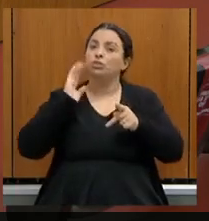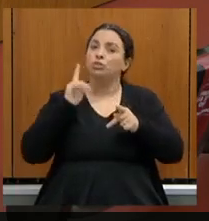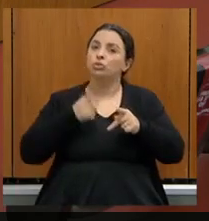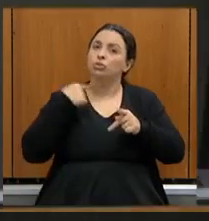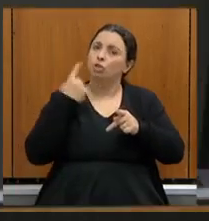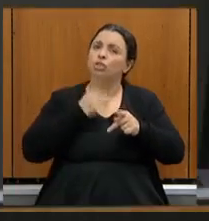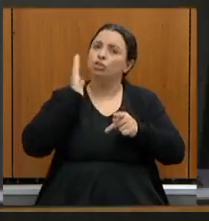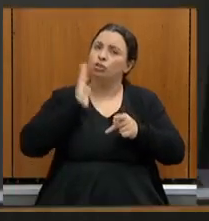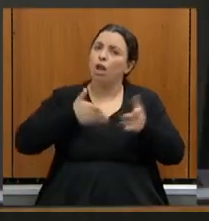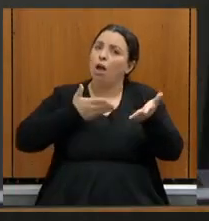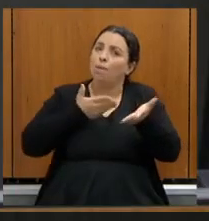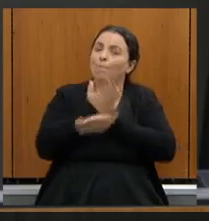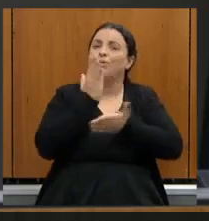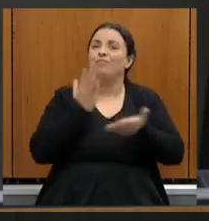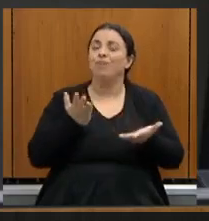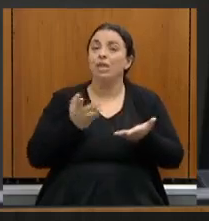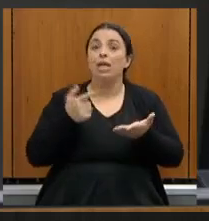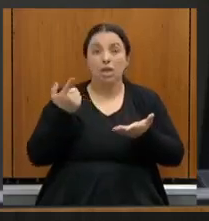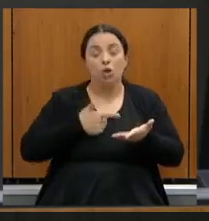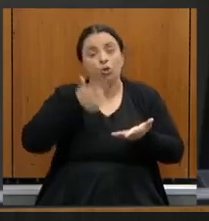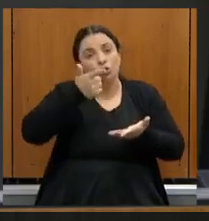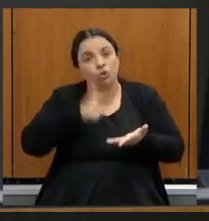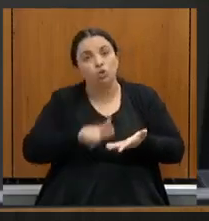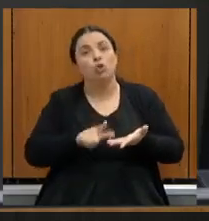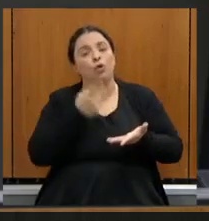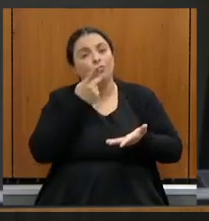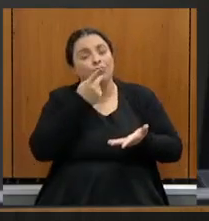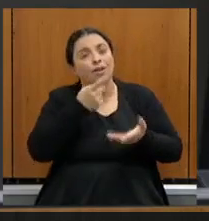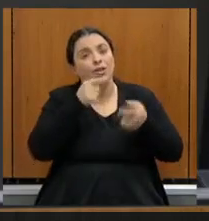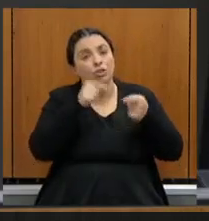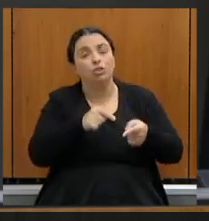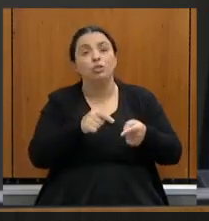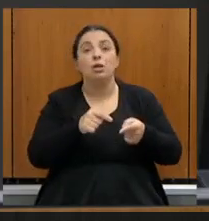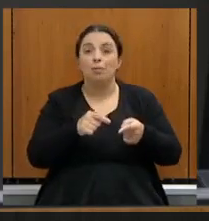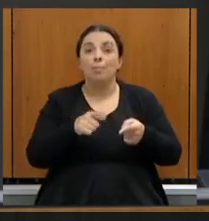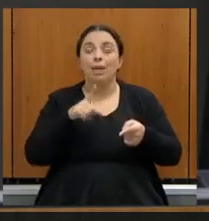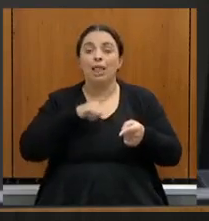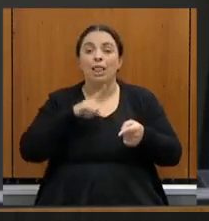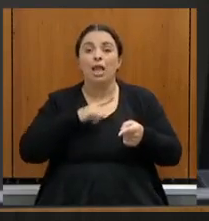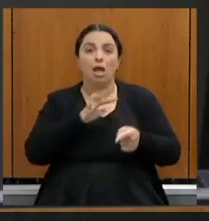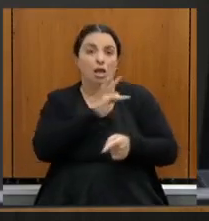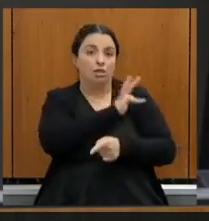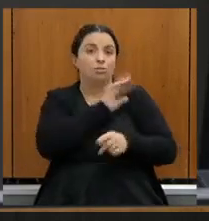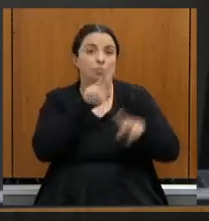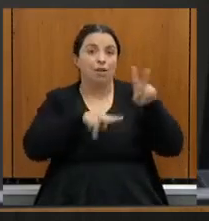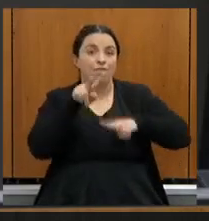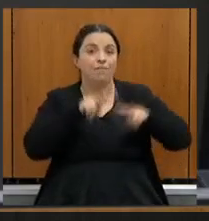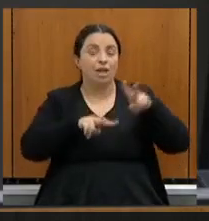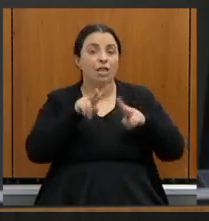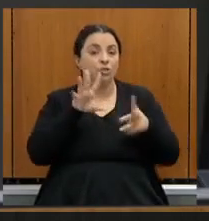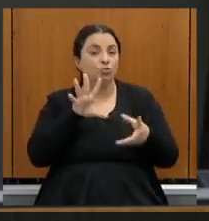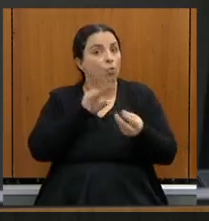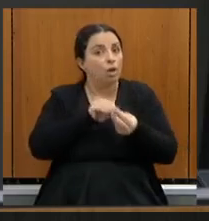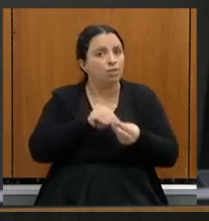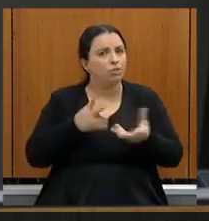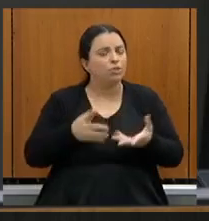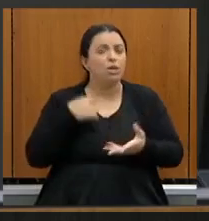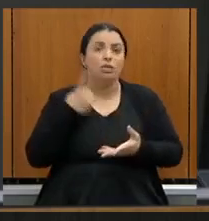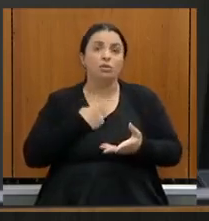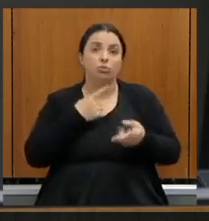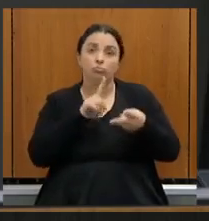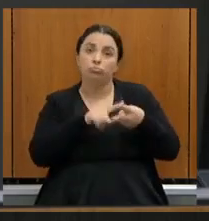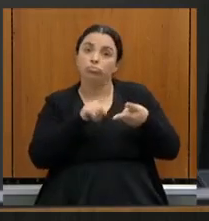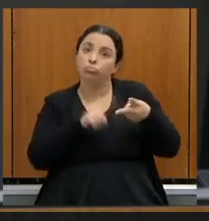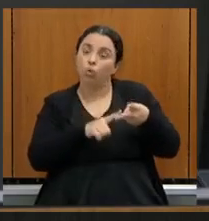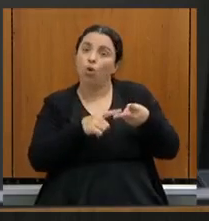audiência e estou apresentando novamente para que seja o resultado do Assembleia Fiscaliza. Então, acho que são dois, presidente, encaminhamentos.